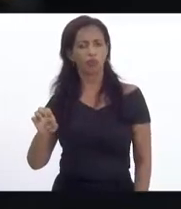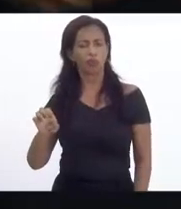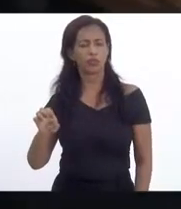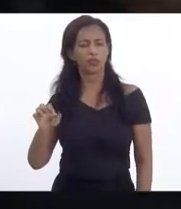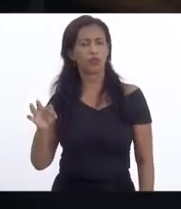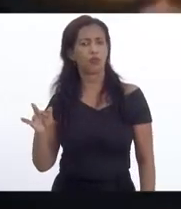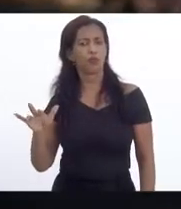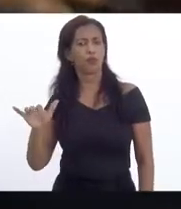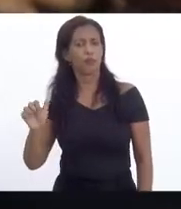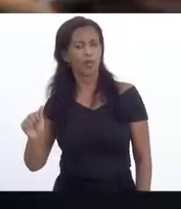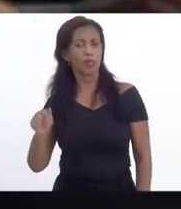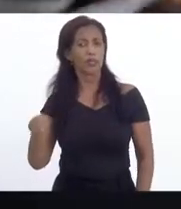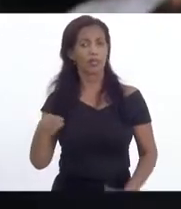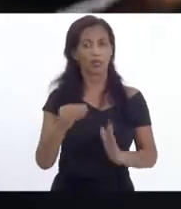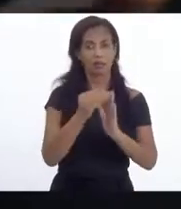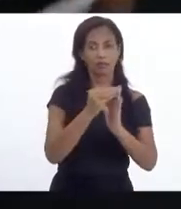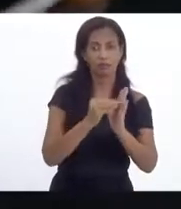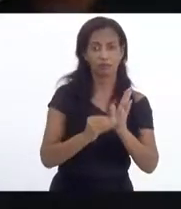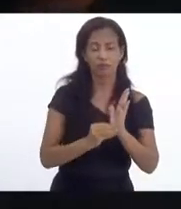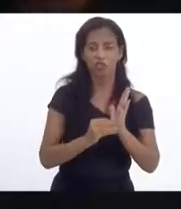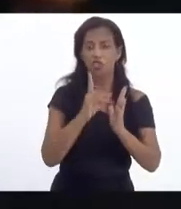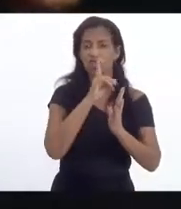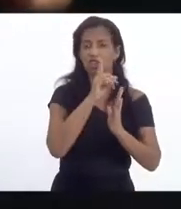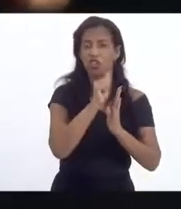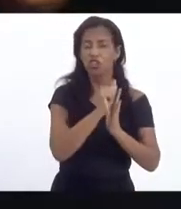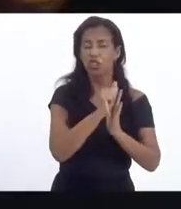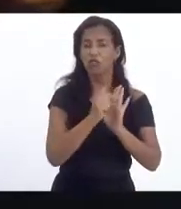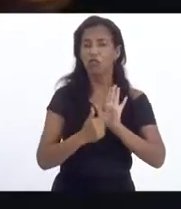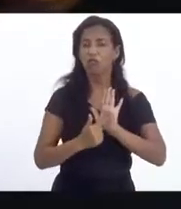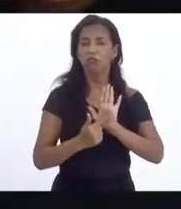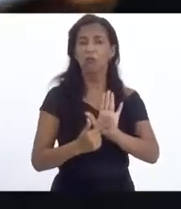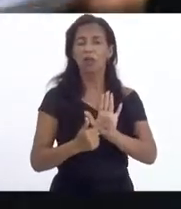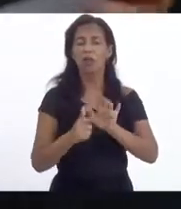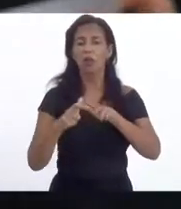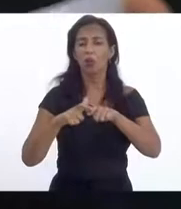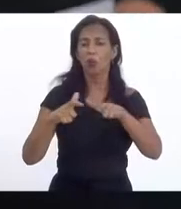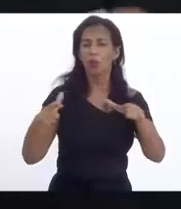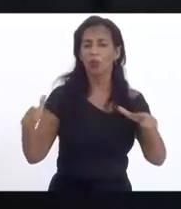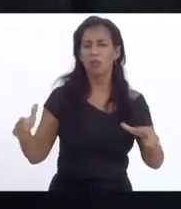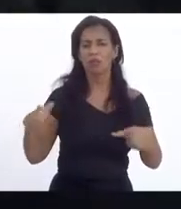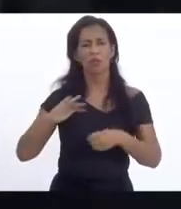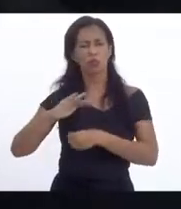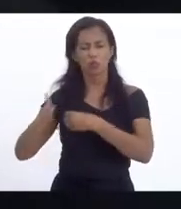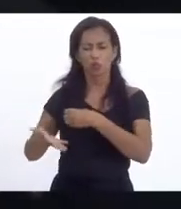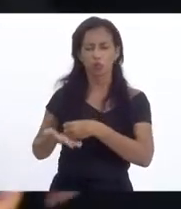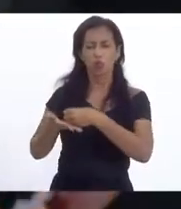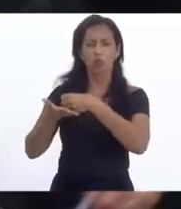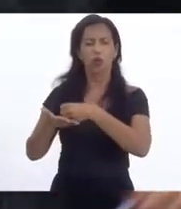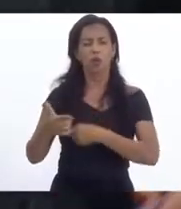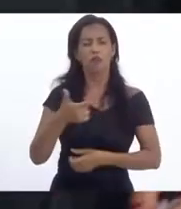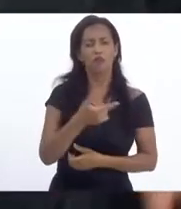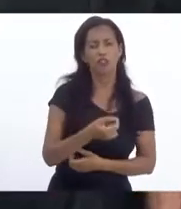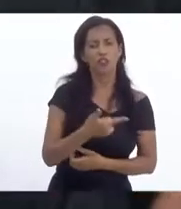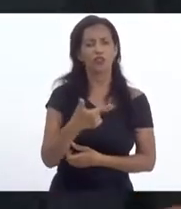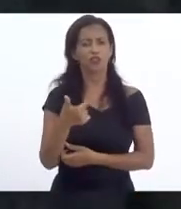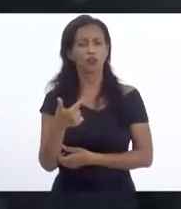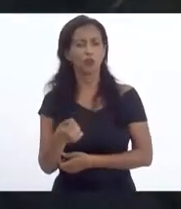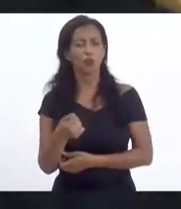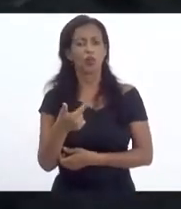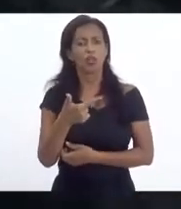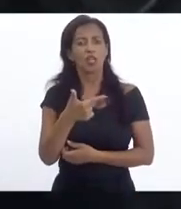norte fluminense, e essa agenda ela visa o crescimento sustentável para